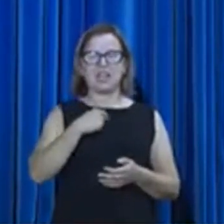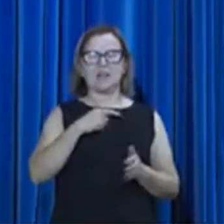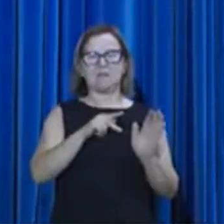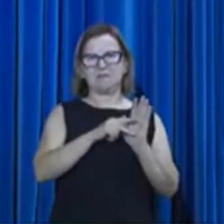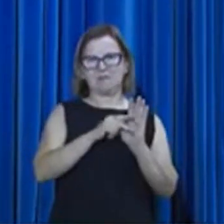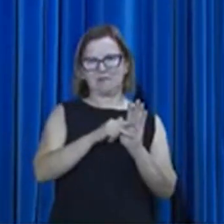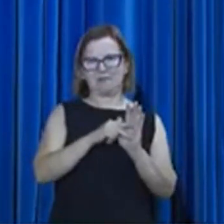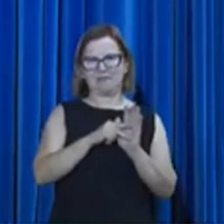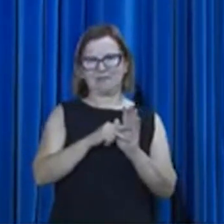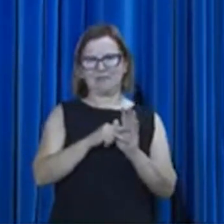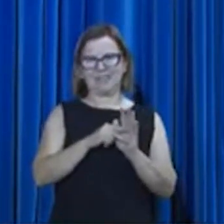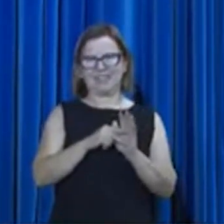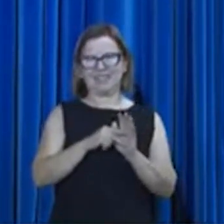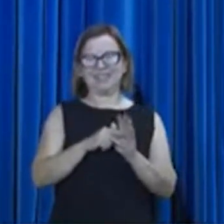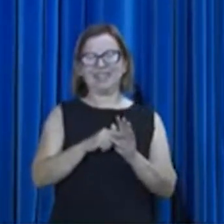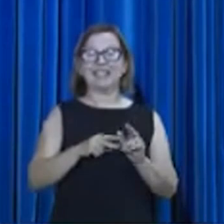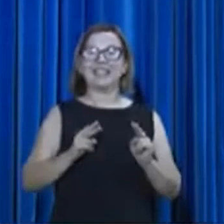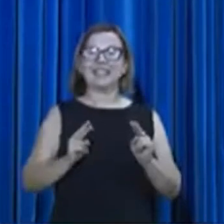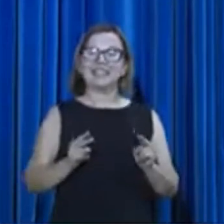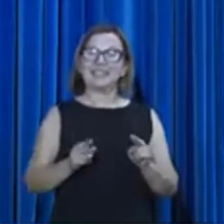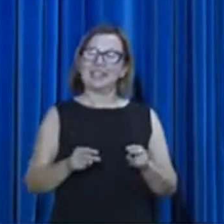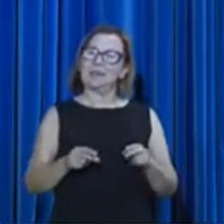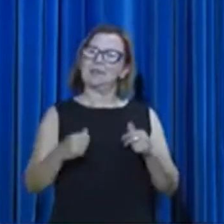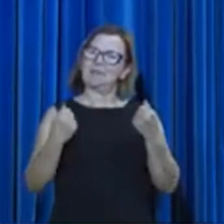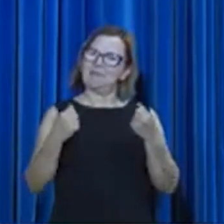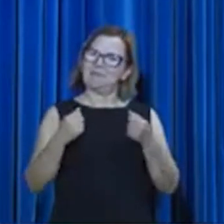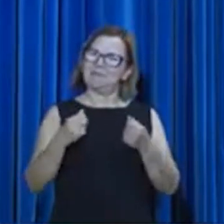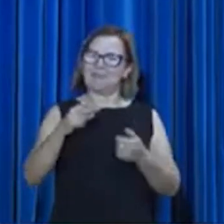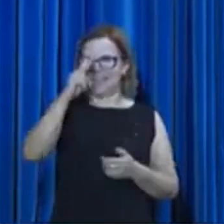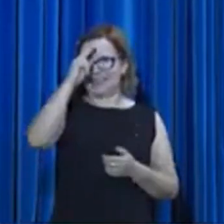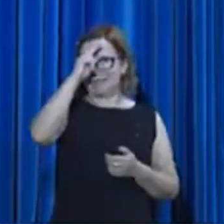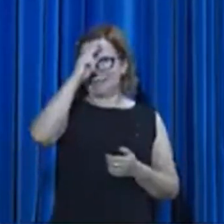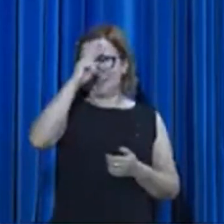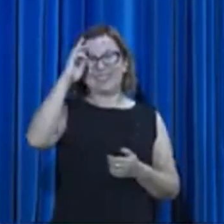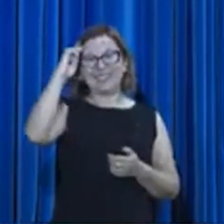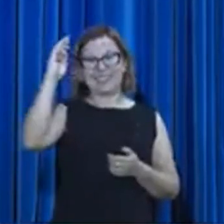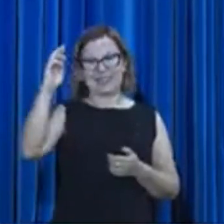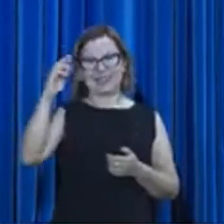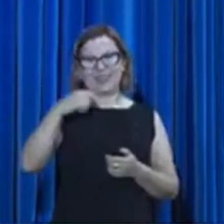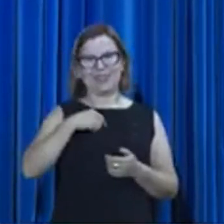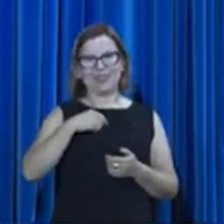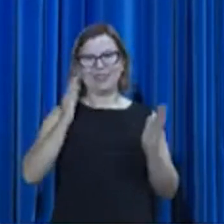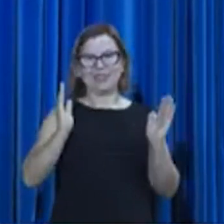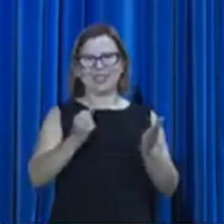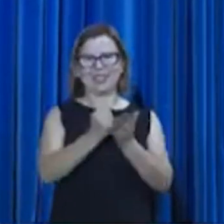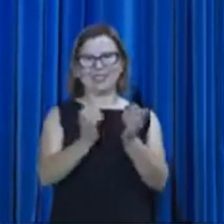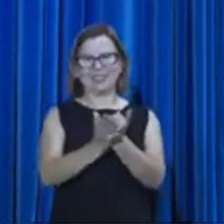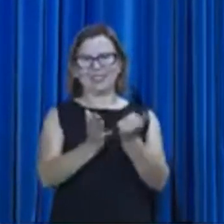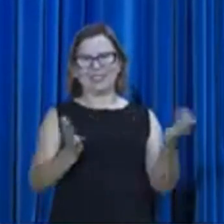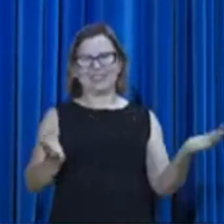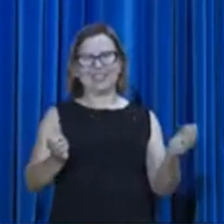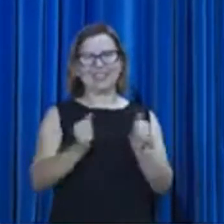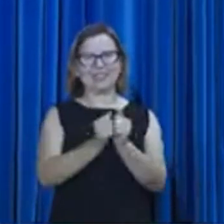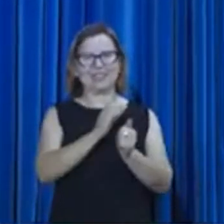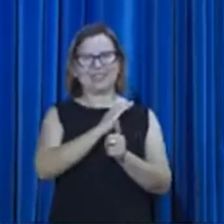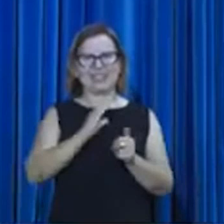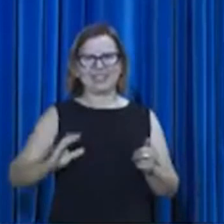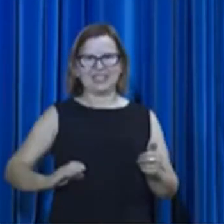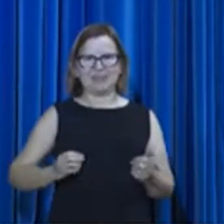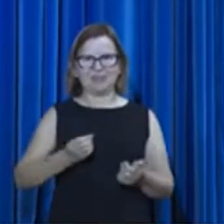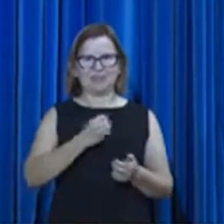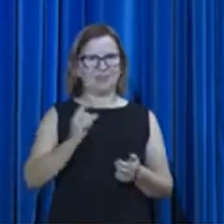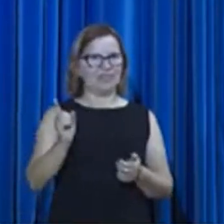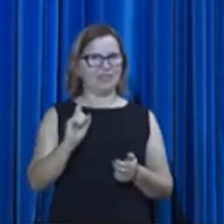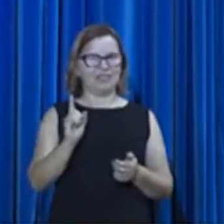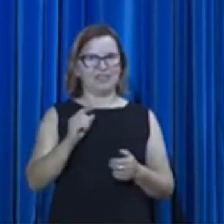memória essa verdade. Senhor, eu já estou crucificado com Cristo. E vivo não mais eu, mas Cristo vive em